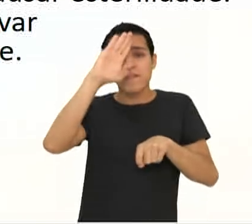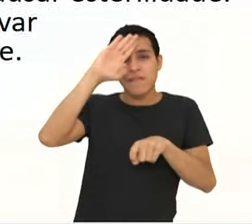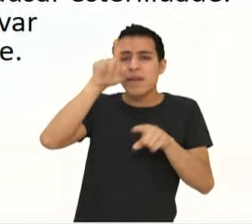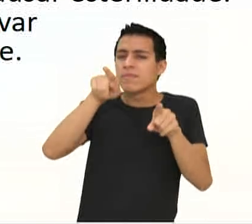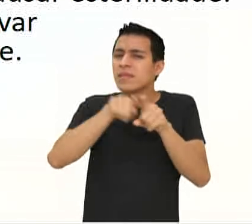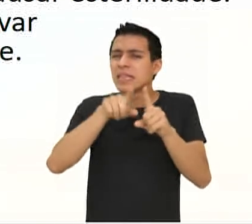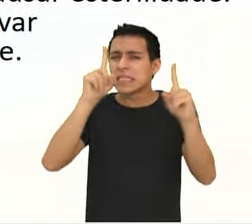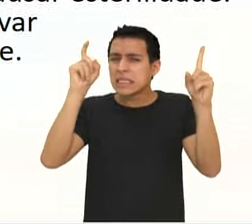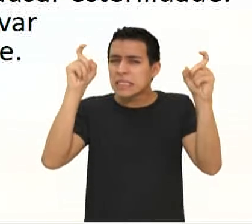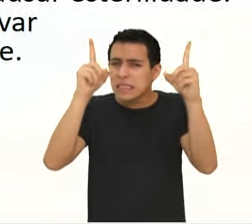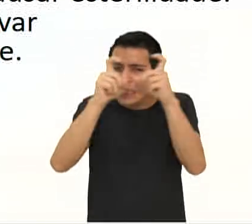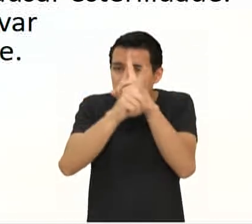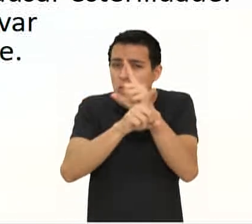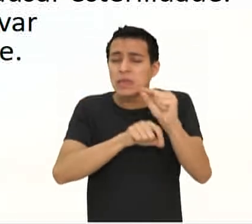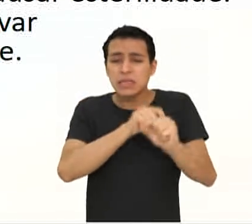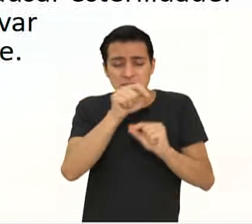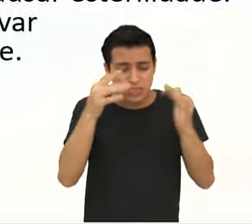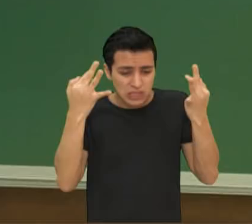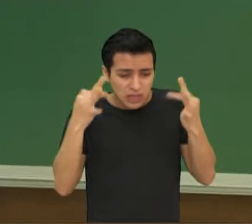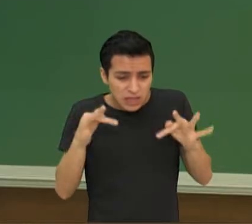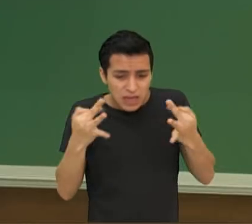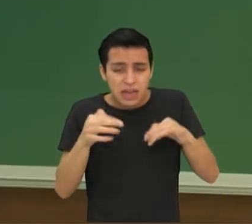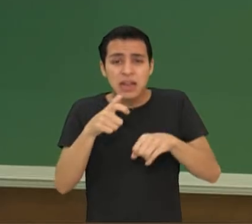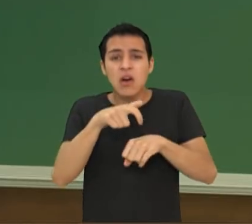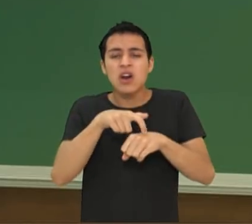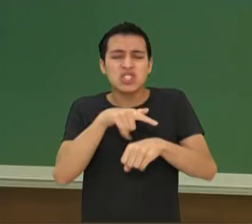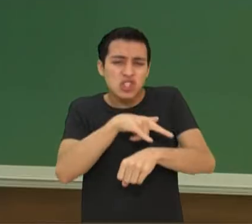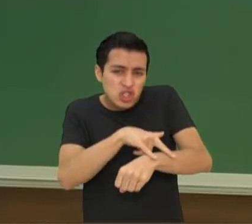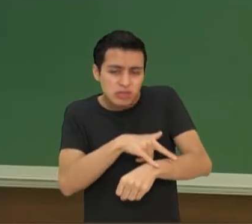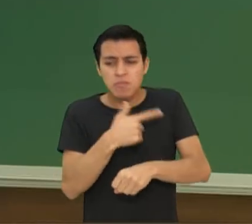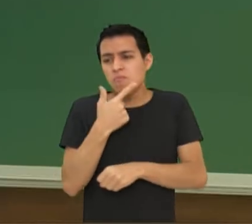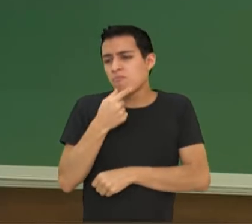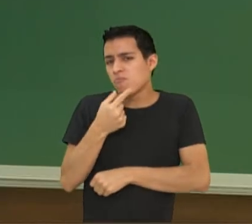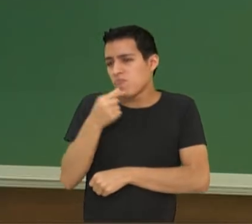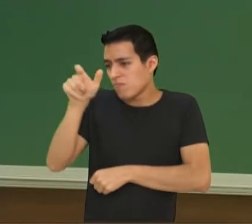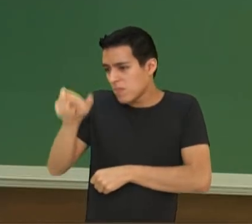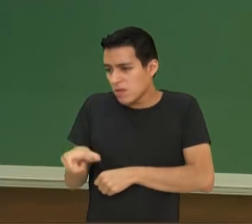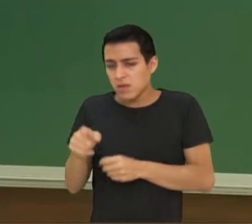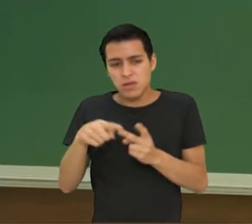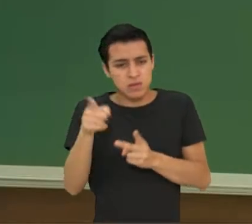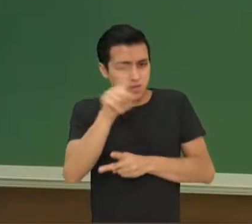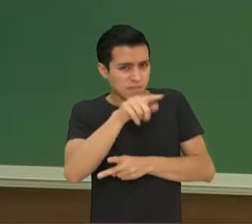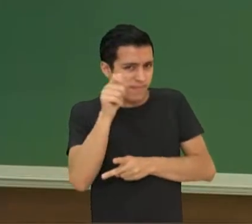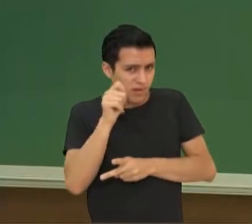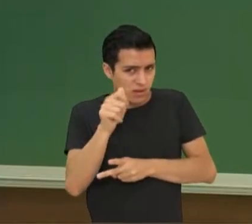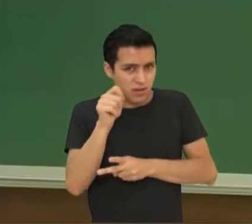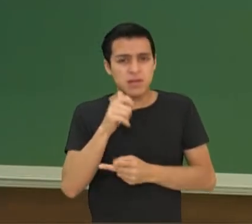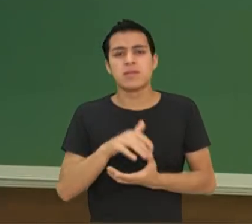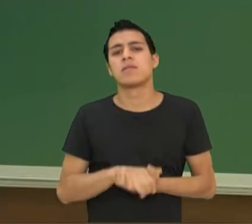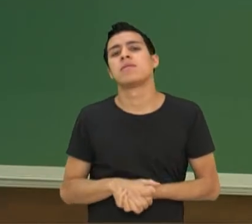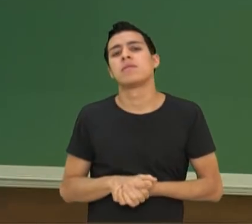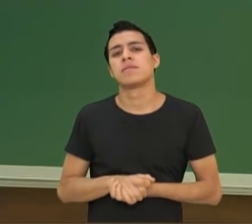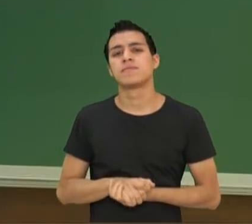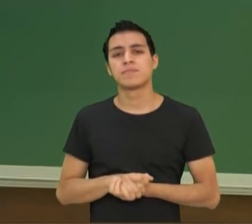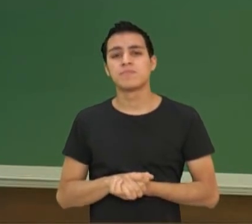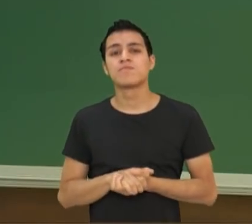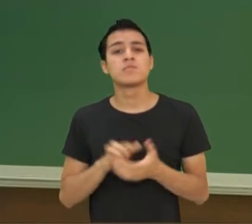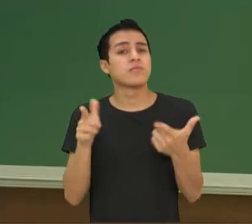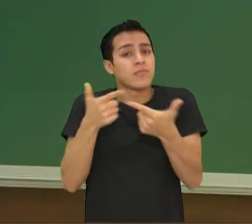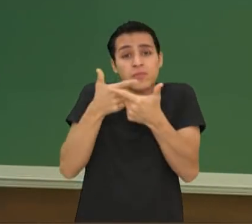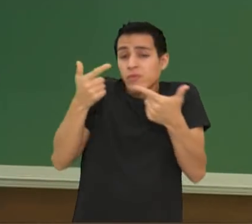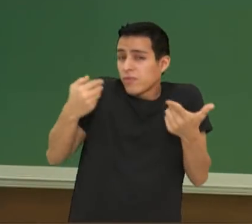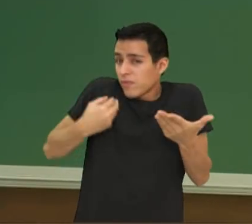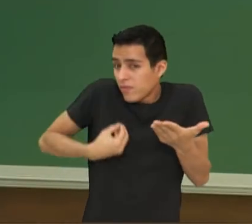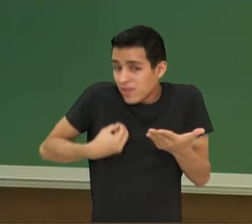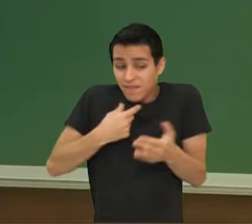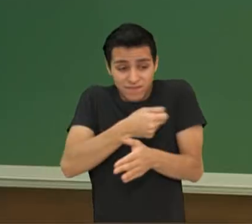bastante dificuldade e dor ao urinar, tanto em homens quanto em mulheres. Não existe,